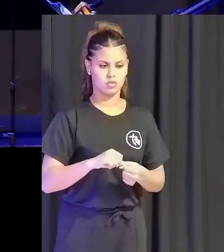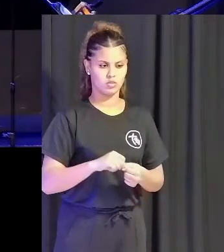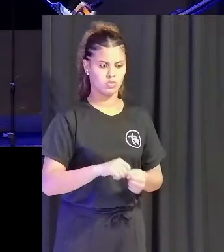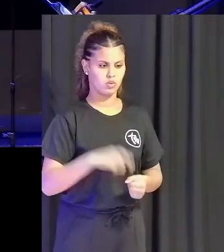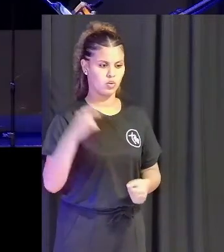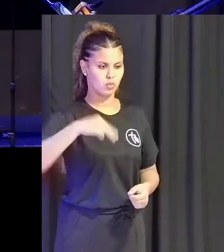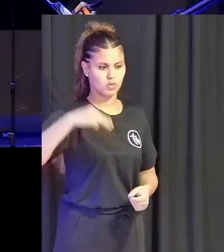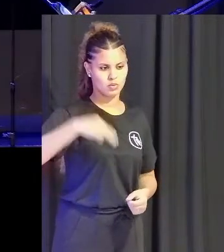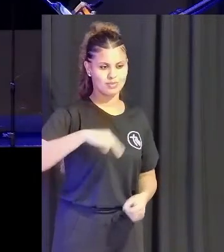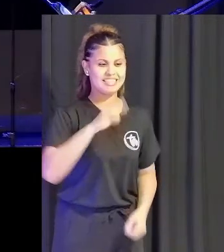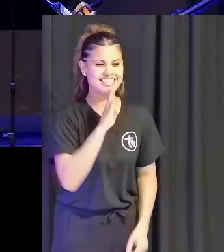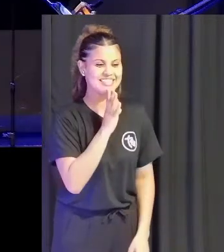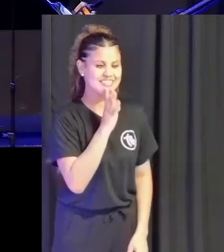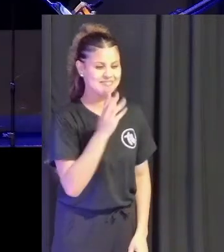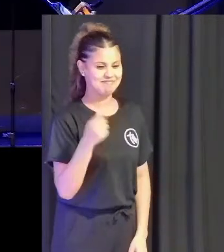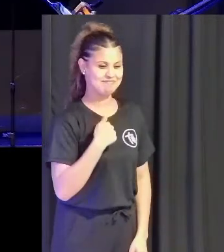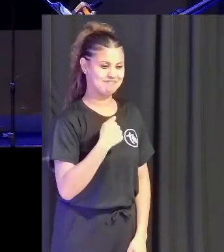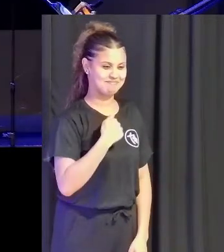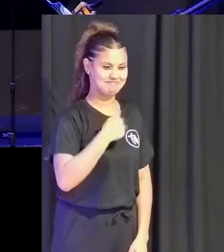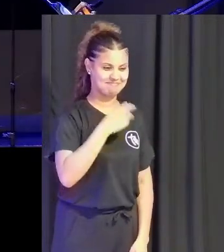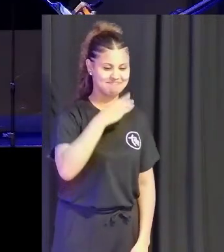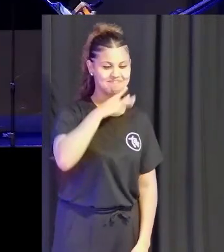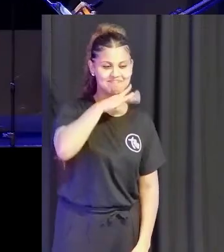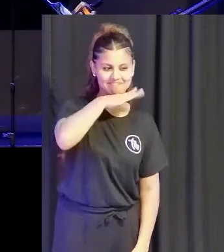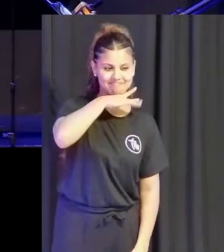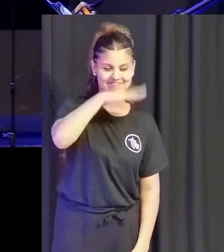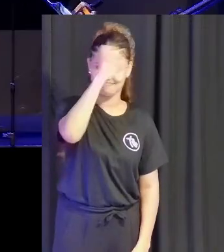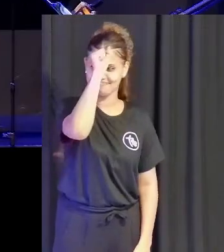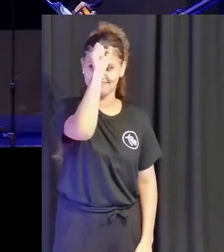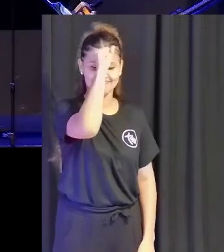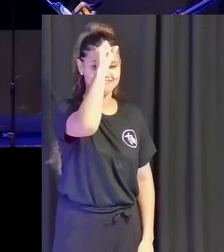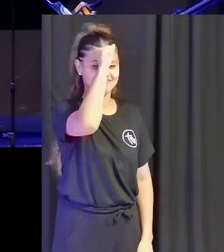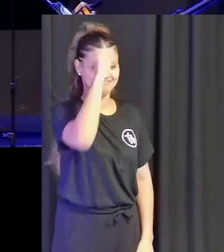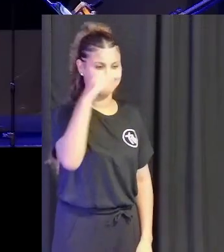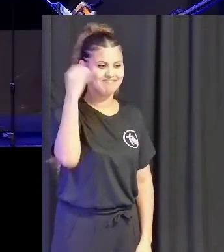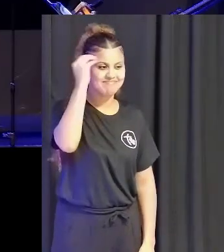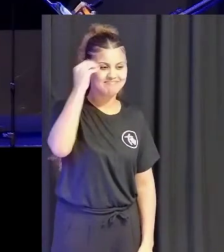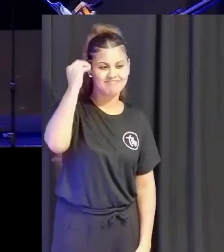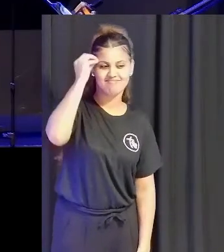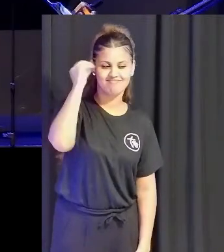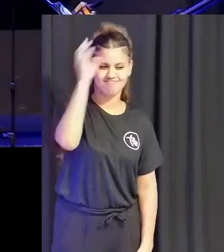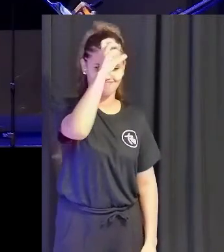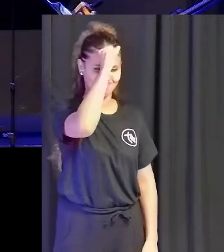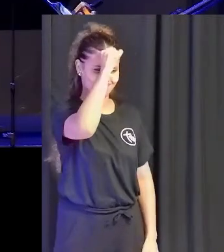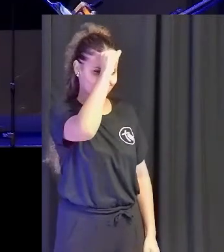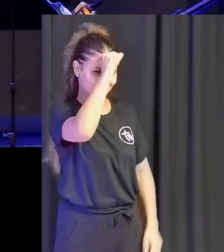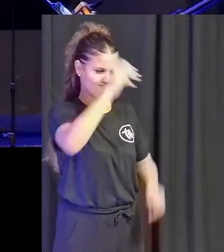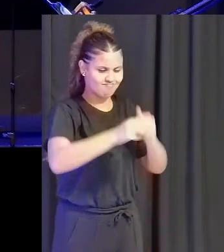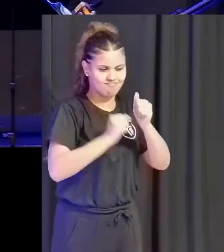E eu sou ruim para aprender, mas estou tentando aprender. E estou tentando falar um pouquinho. E essa